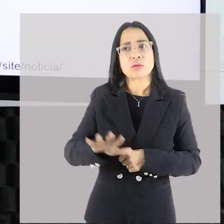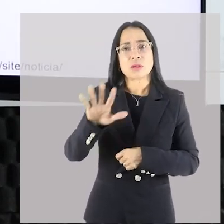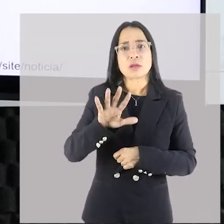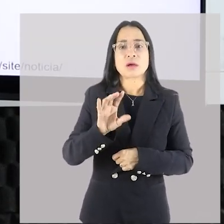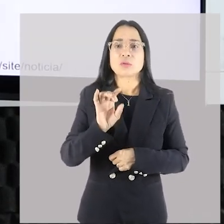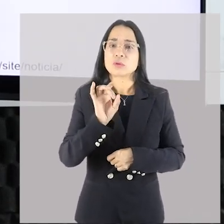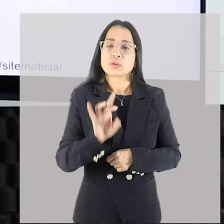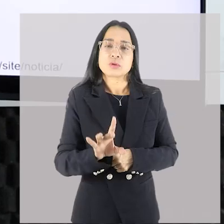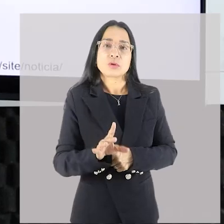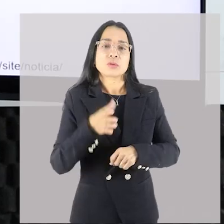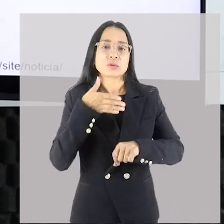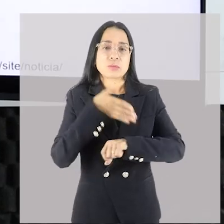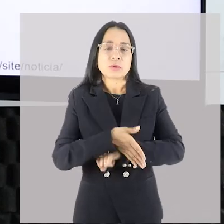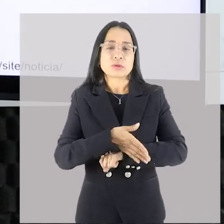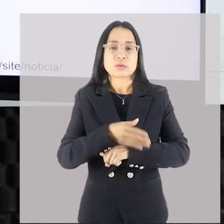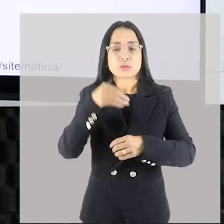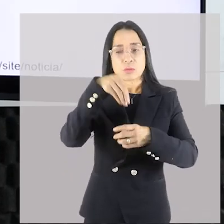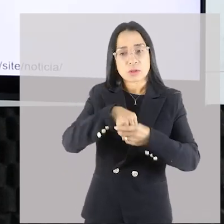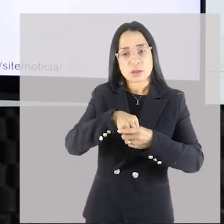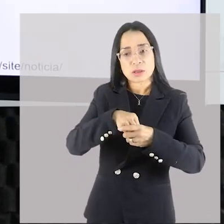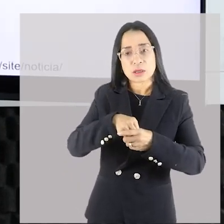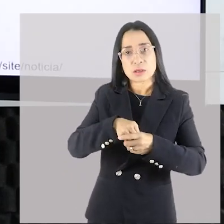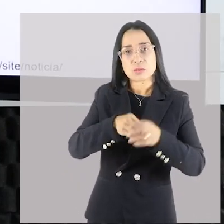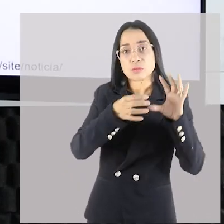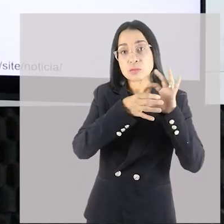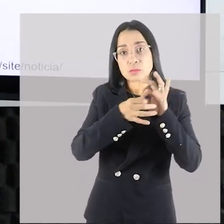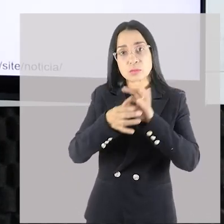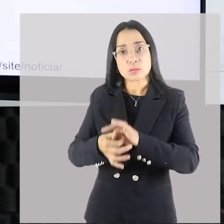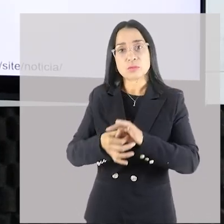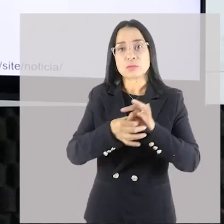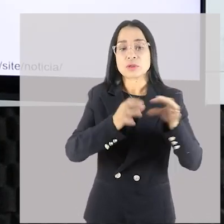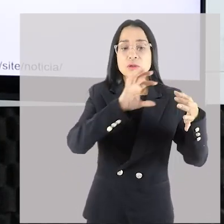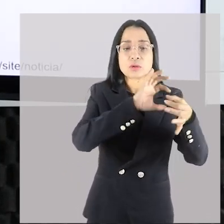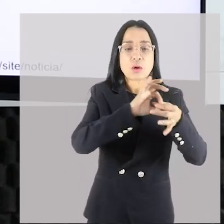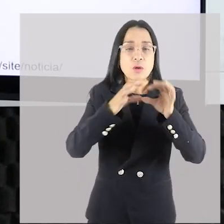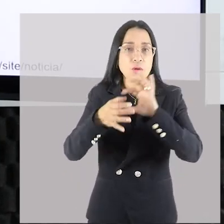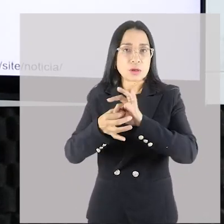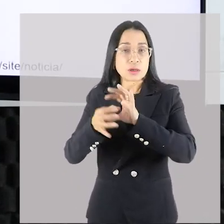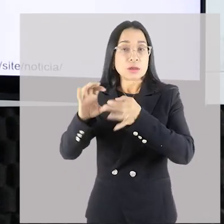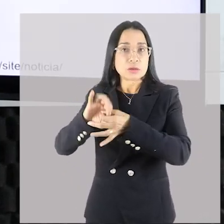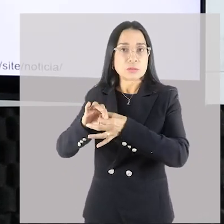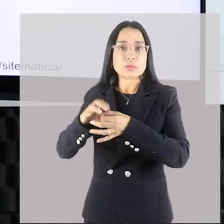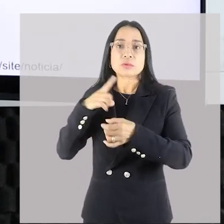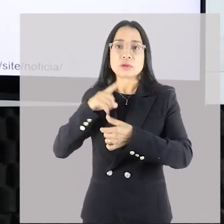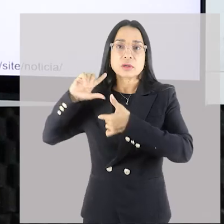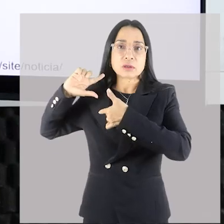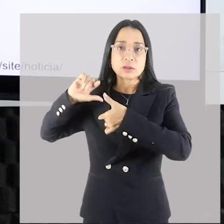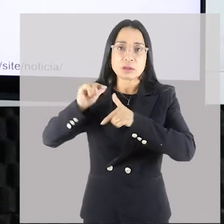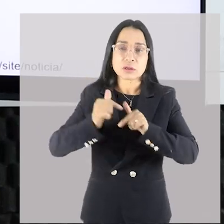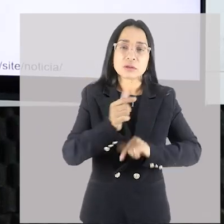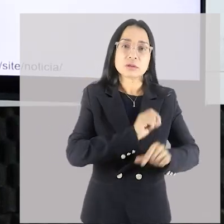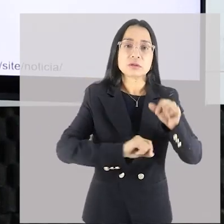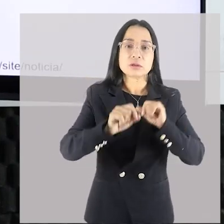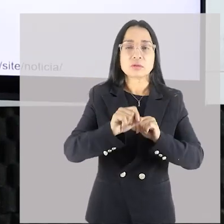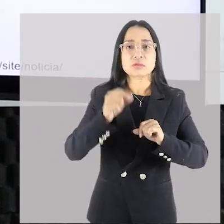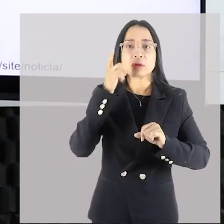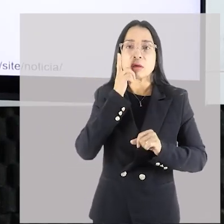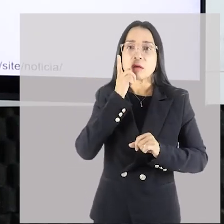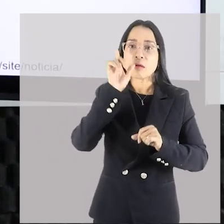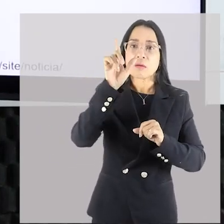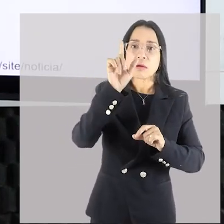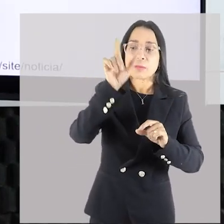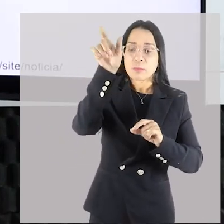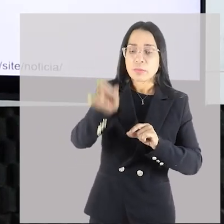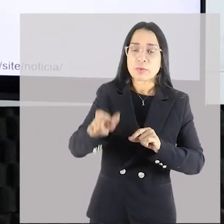que participam dentro dos Jogos Olímpicos, eles têm essa tradição de o campeão daquele evento, daquela modalidade,